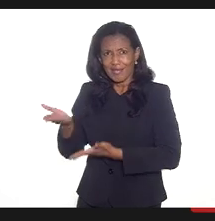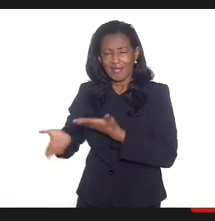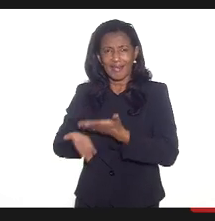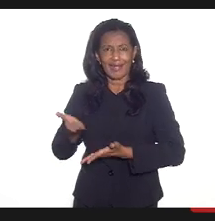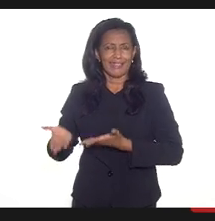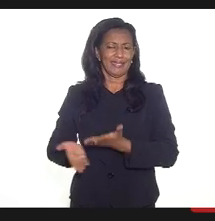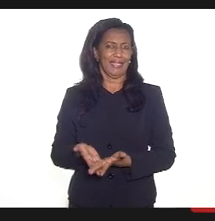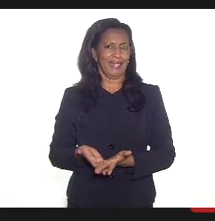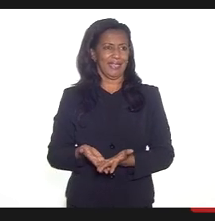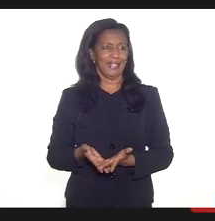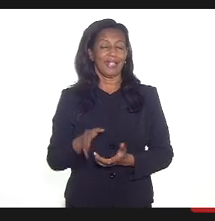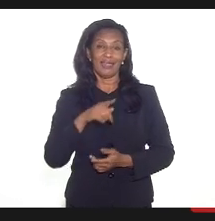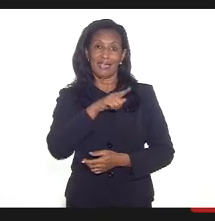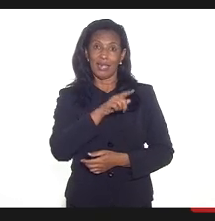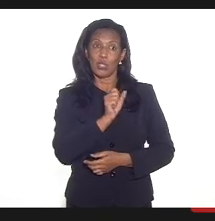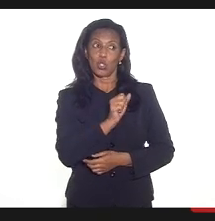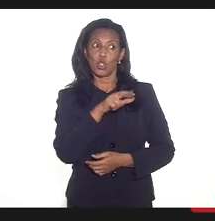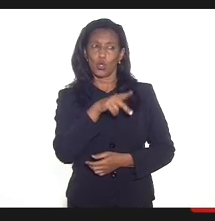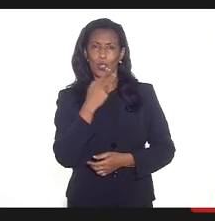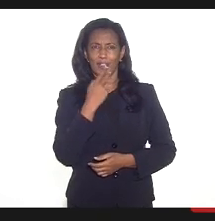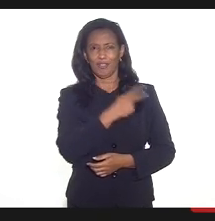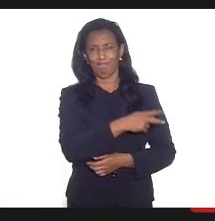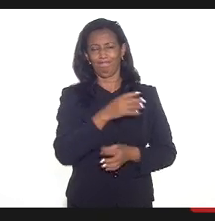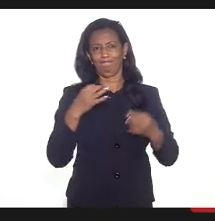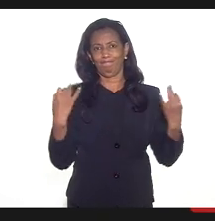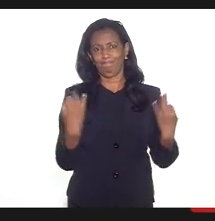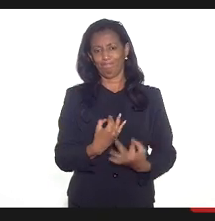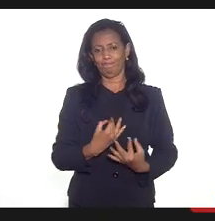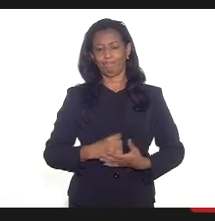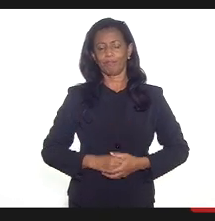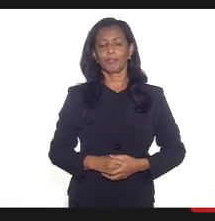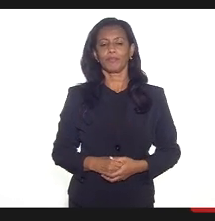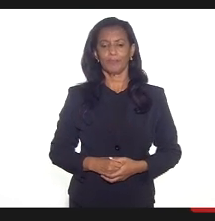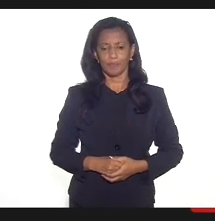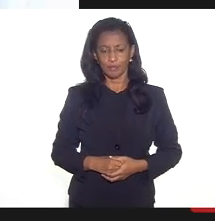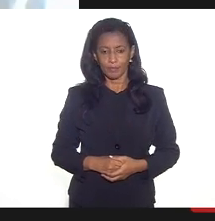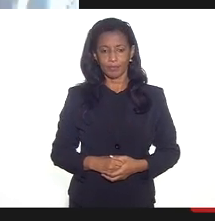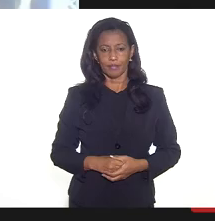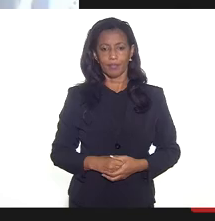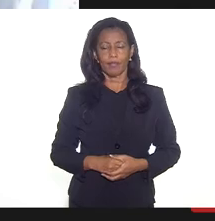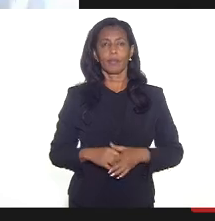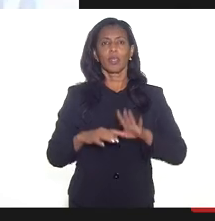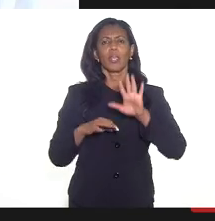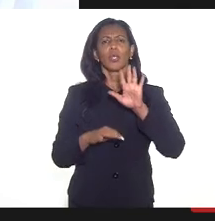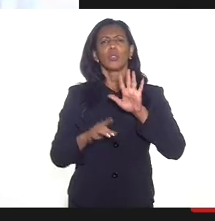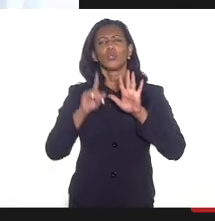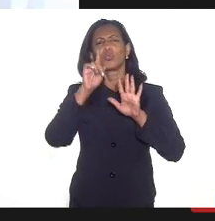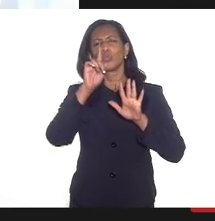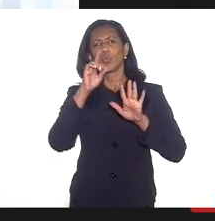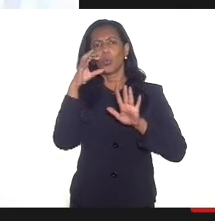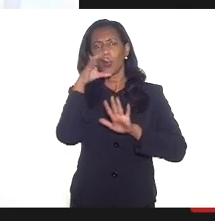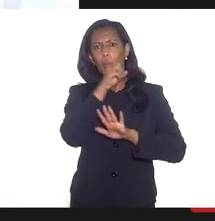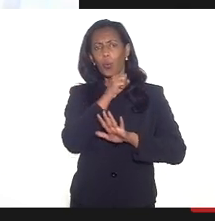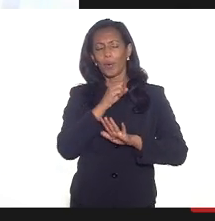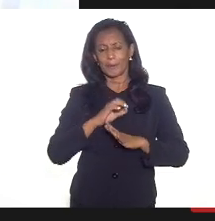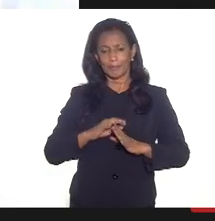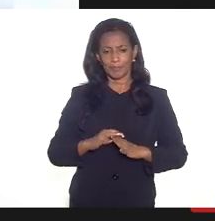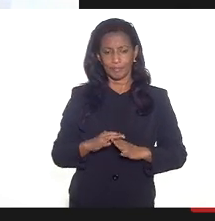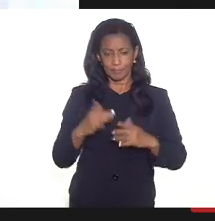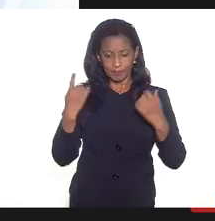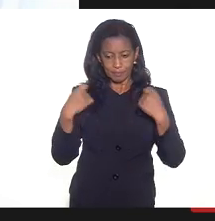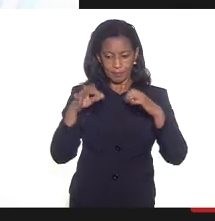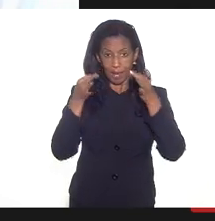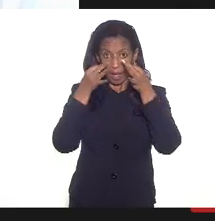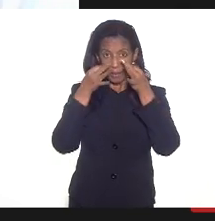que é o que Solange está trazendo aqui para a gente. Então, isso é uma coisa muito importante. Deputada, só mais uma questão que a gente precisa